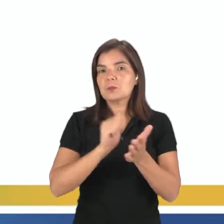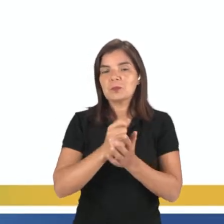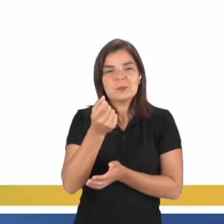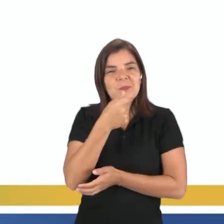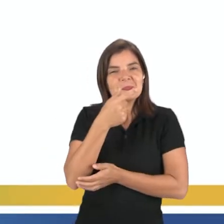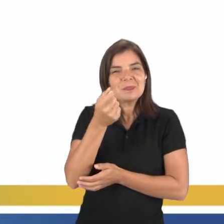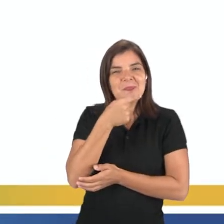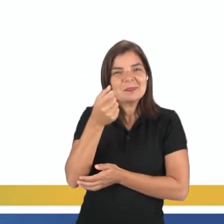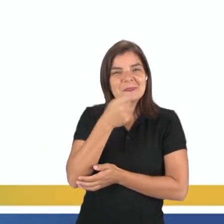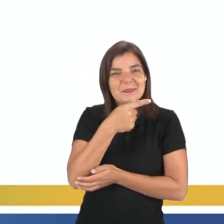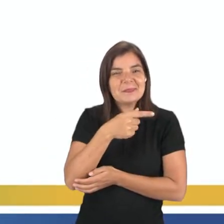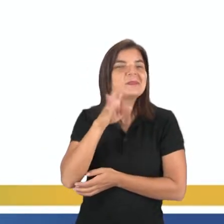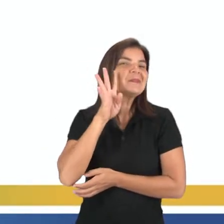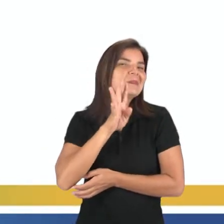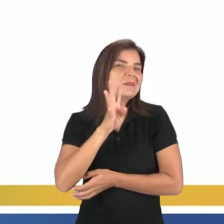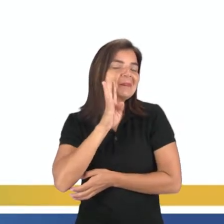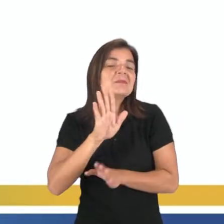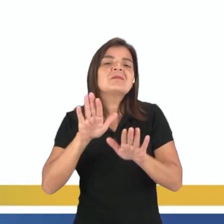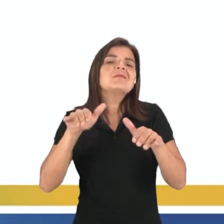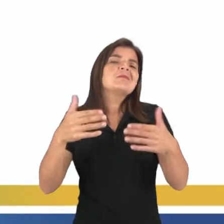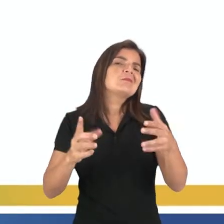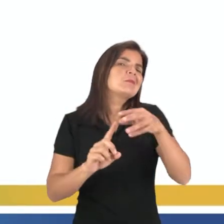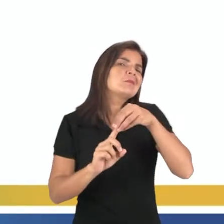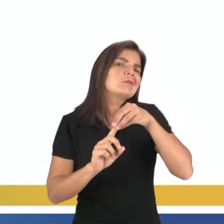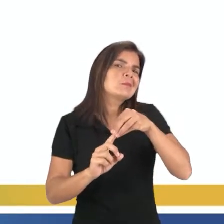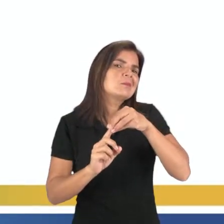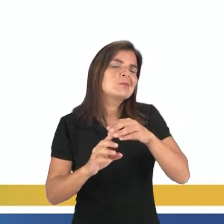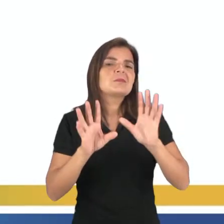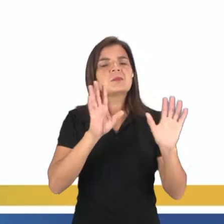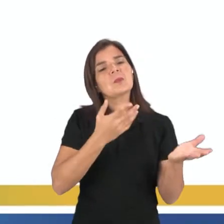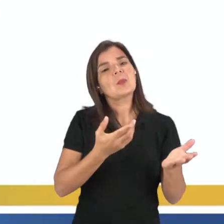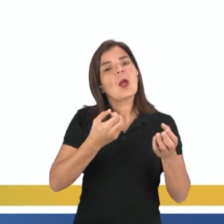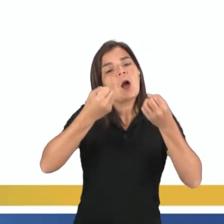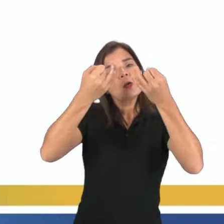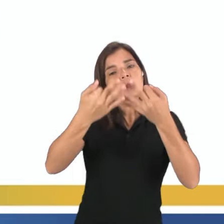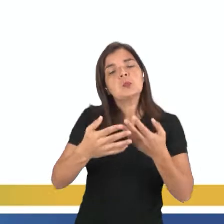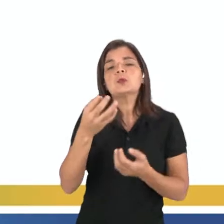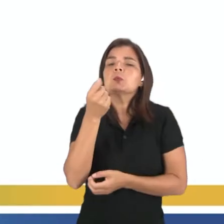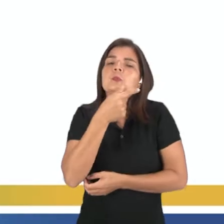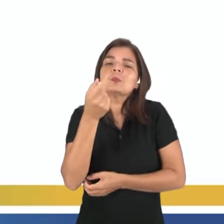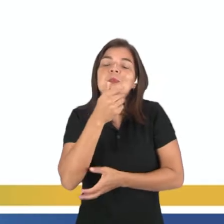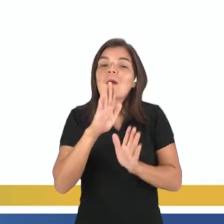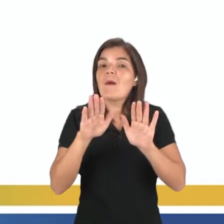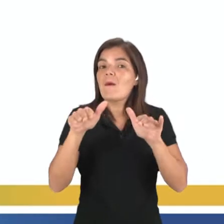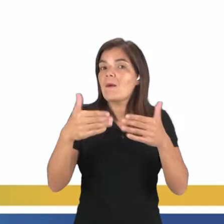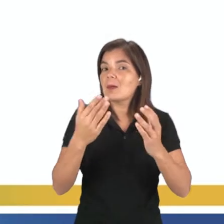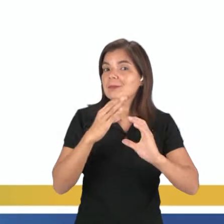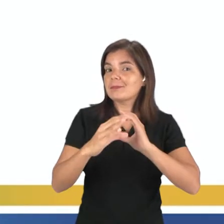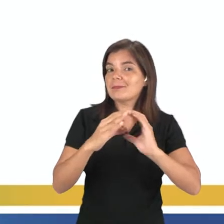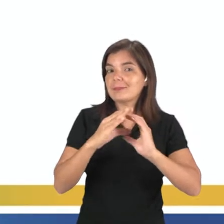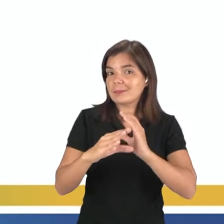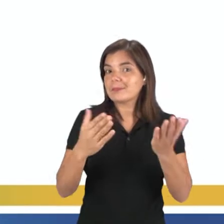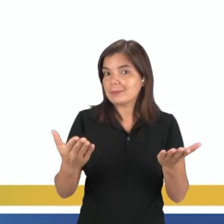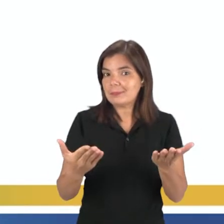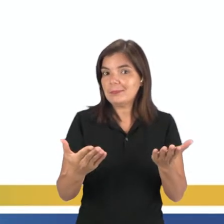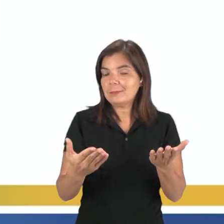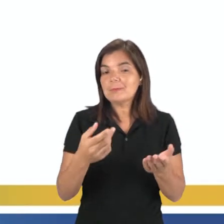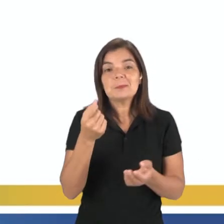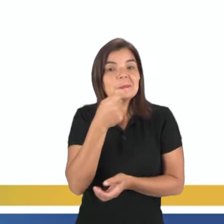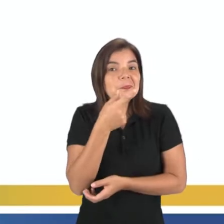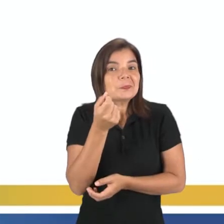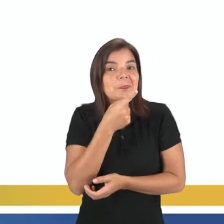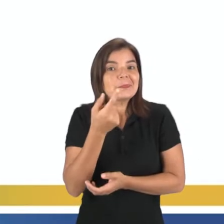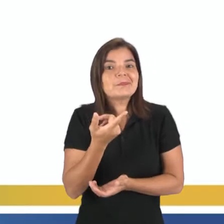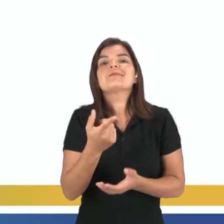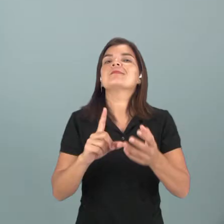piada muito louca. E qual é o objetivo de uma piada, ao contar uma piada? Qual a intenção comunicativa que se tem quando se conta uma